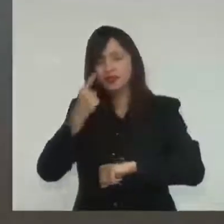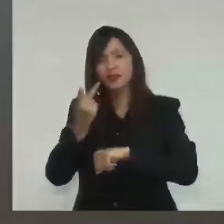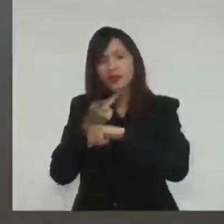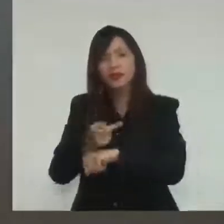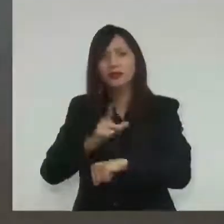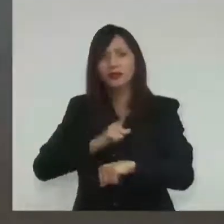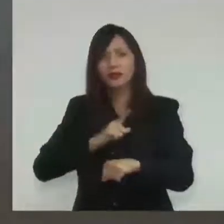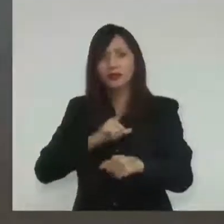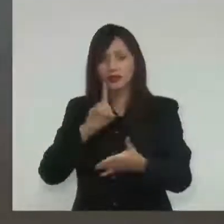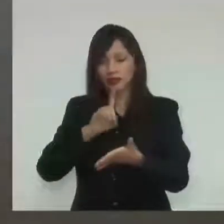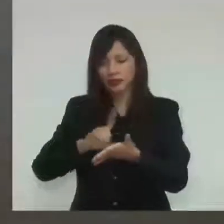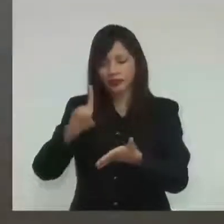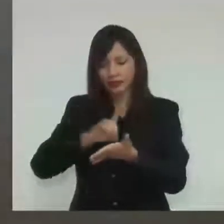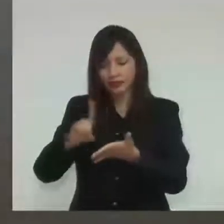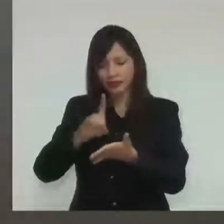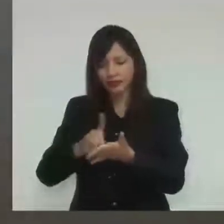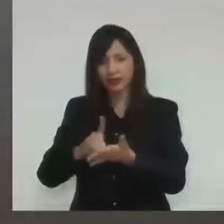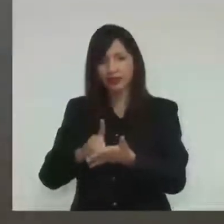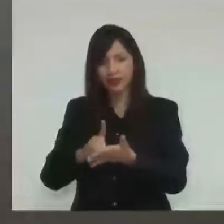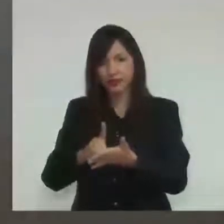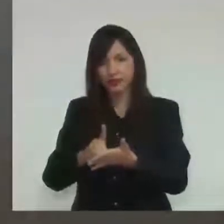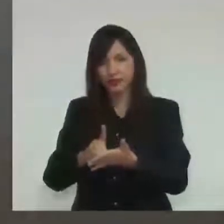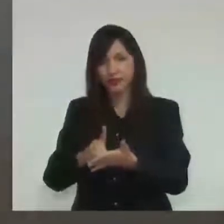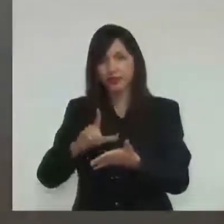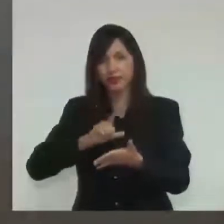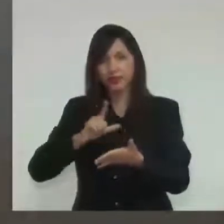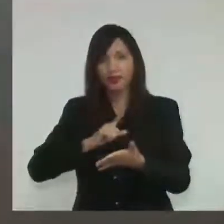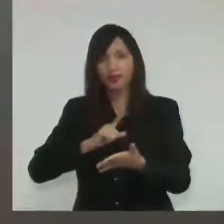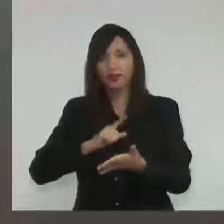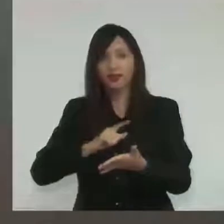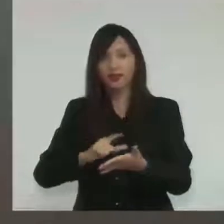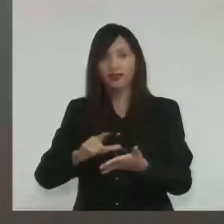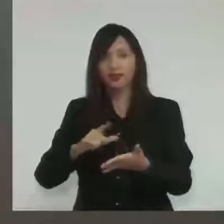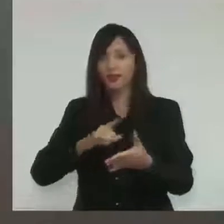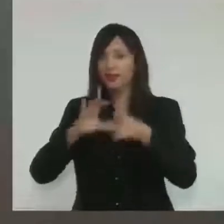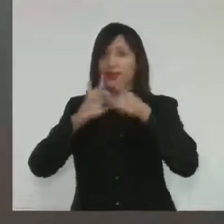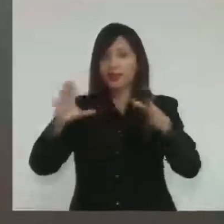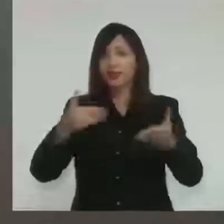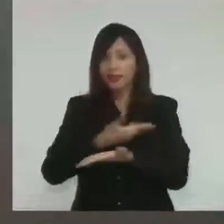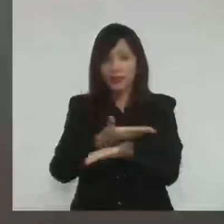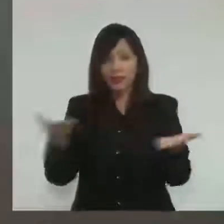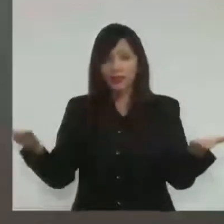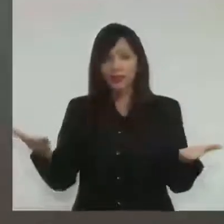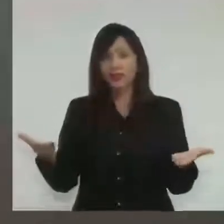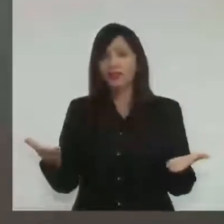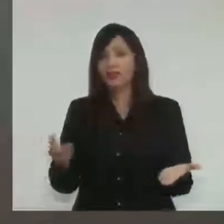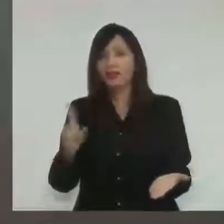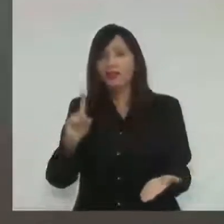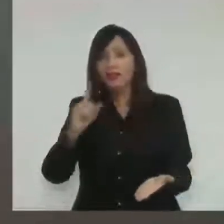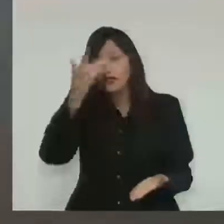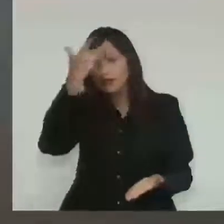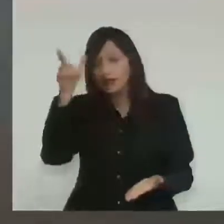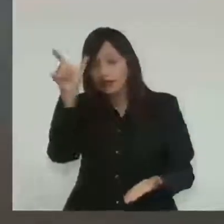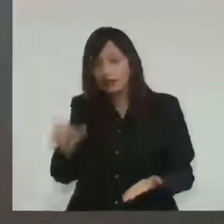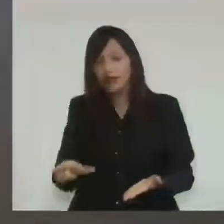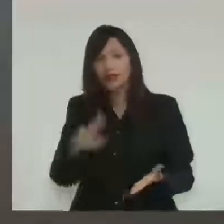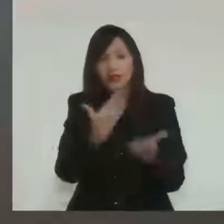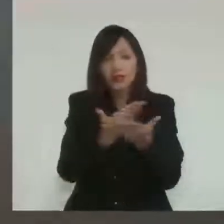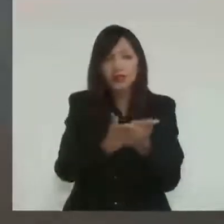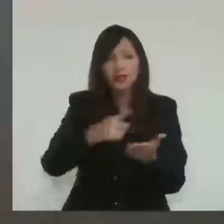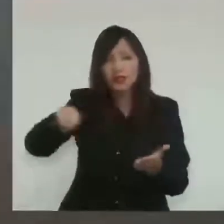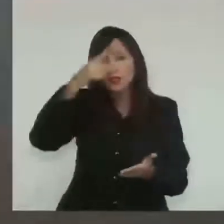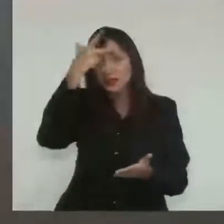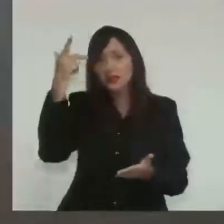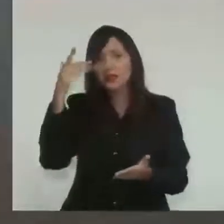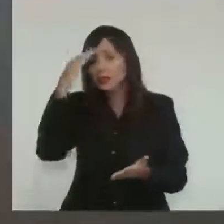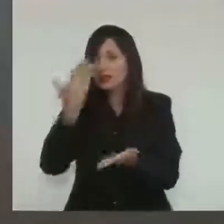ser laica, a gente não está falando que a escola tem que ser ateia. Isso é diferente. Ateu é aquele que não acredita, e a gente tem que respeitar também.